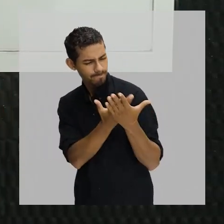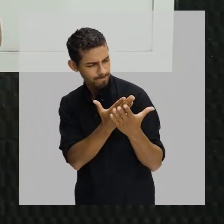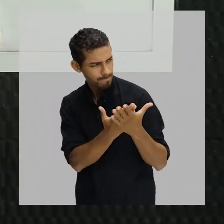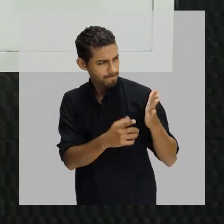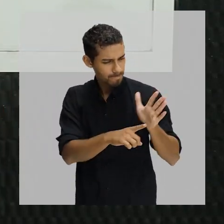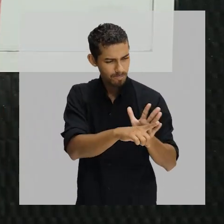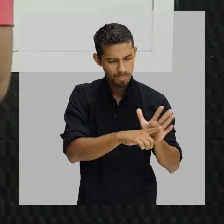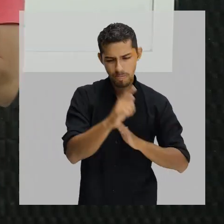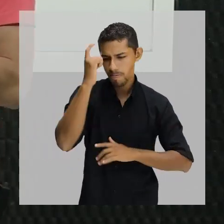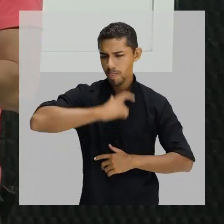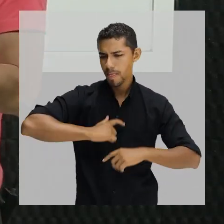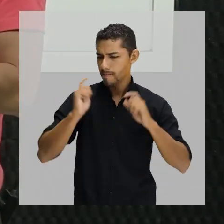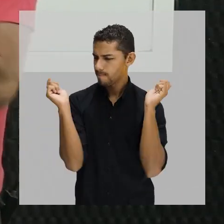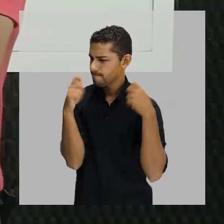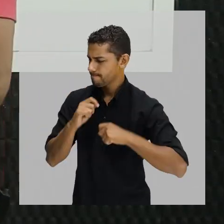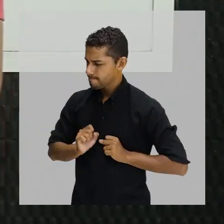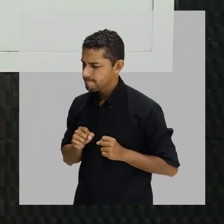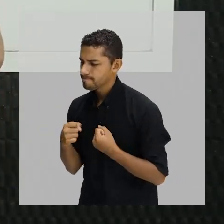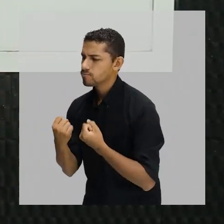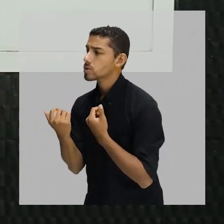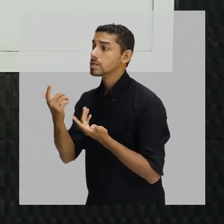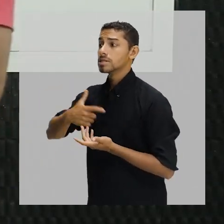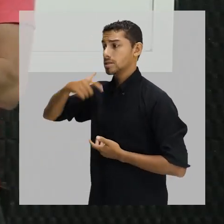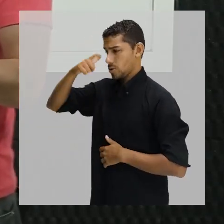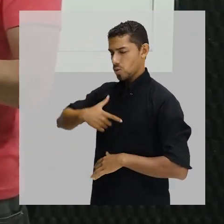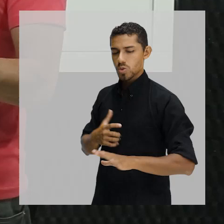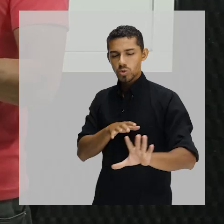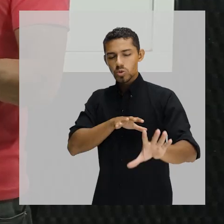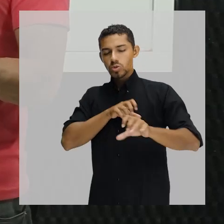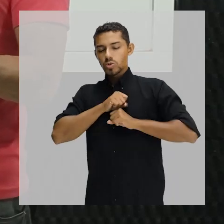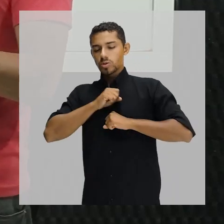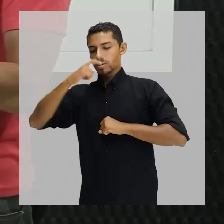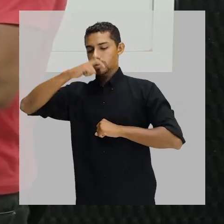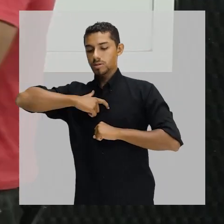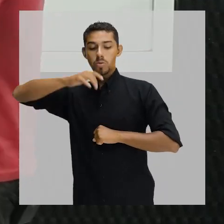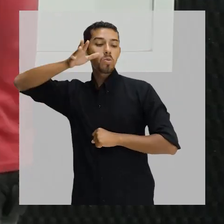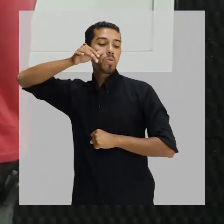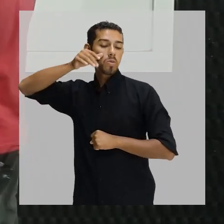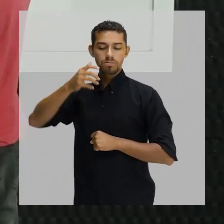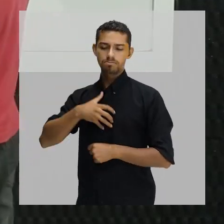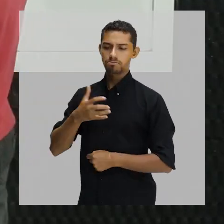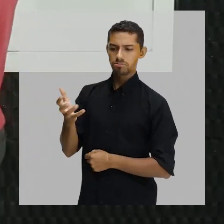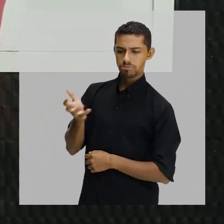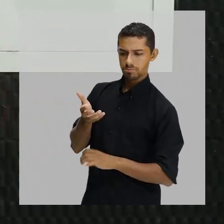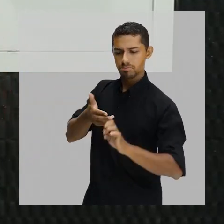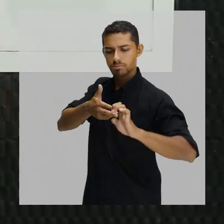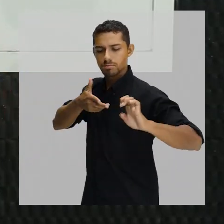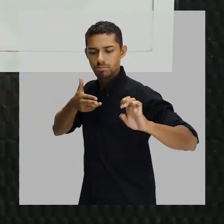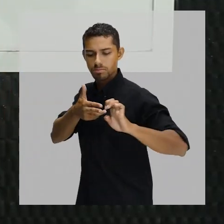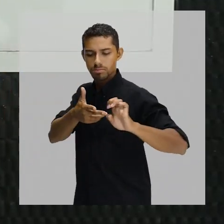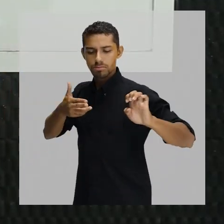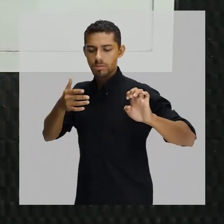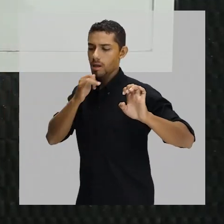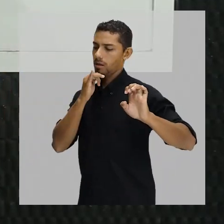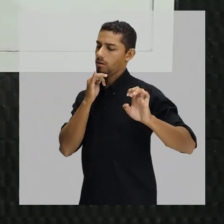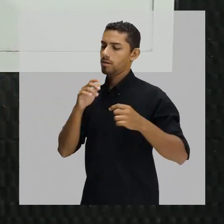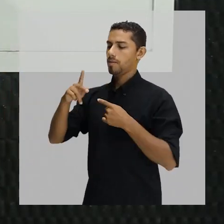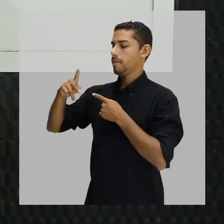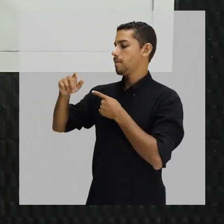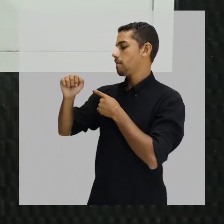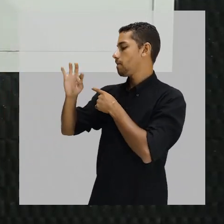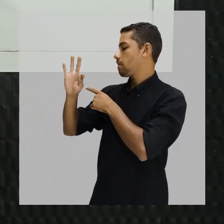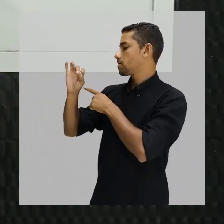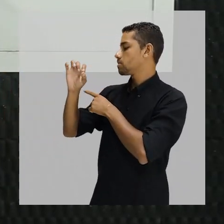precisa se sujeitar a isto, ele precisa de alguma maneira ser captado por este elemento. E aí nós temos atitudes, por exemplo, como o